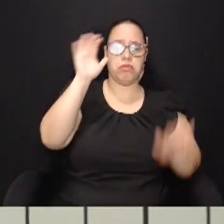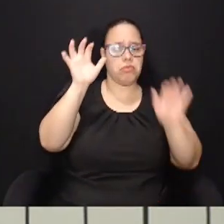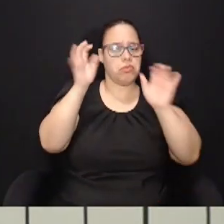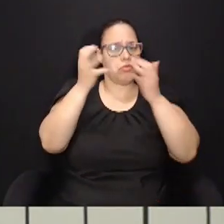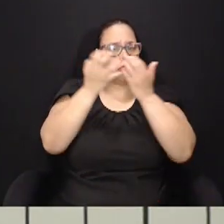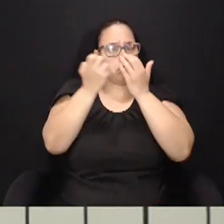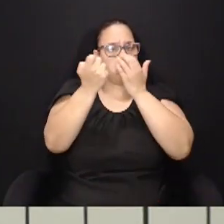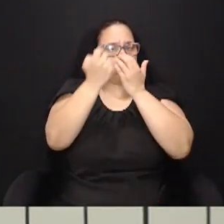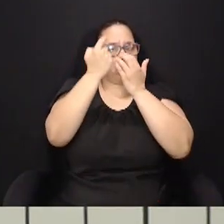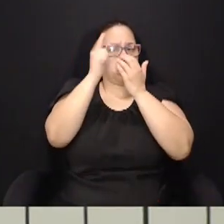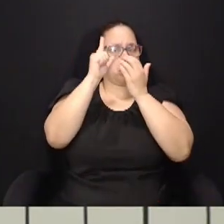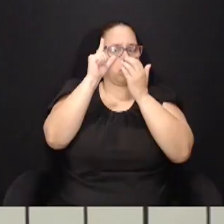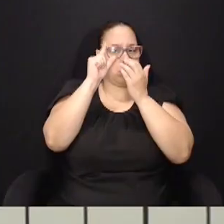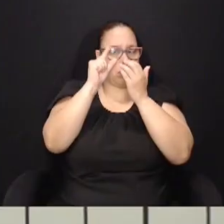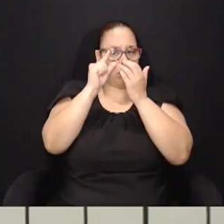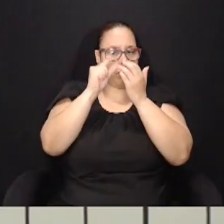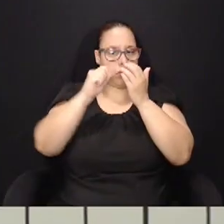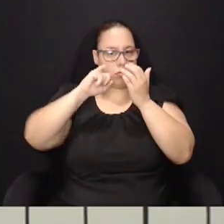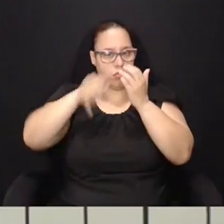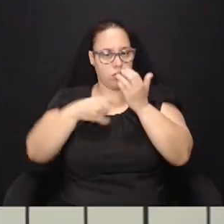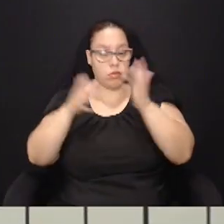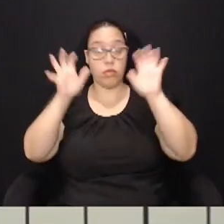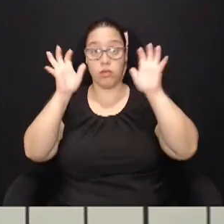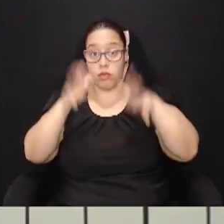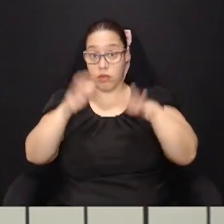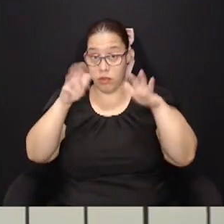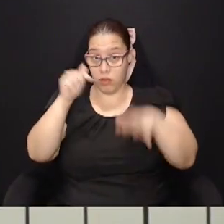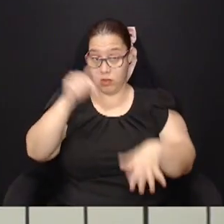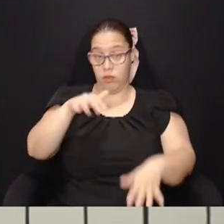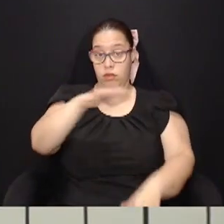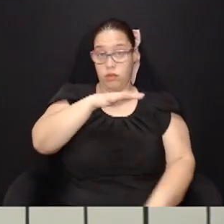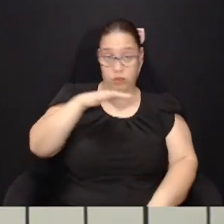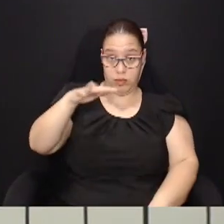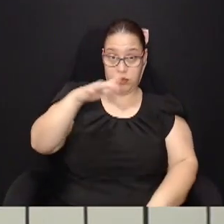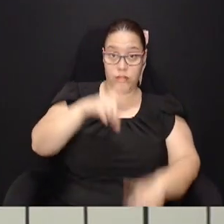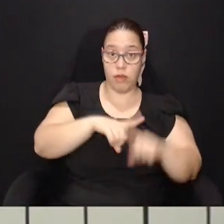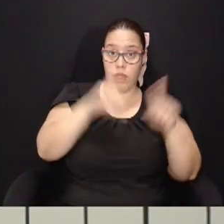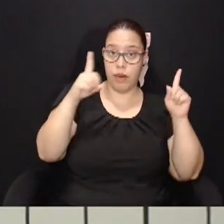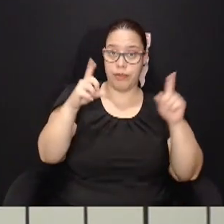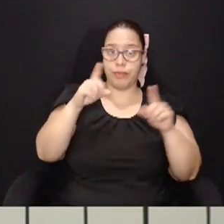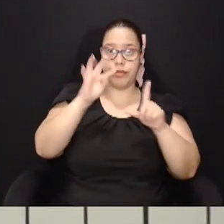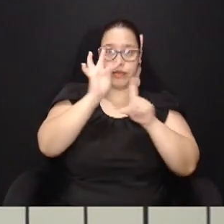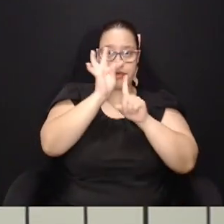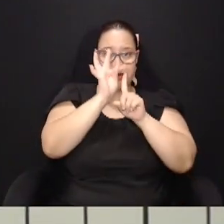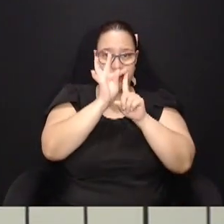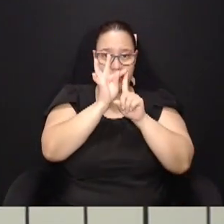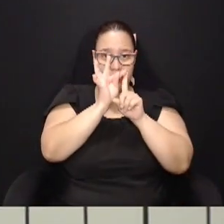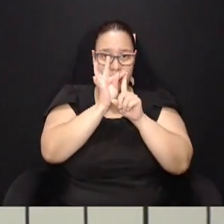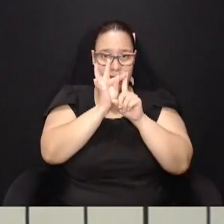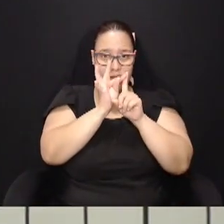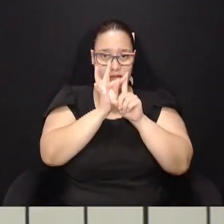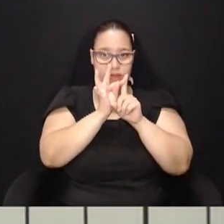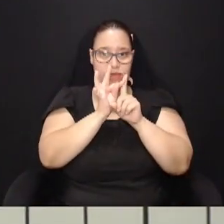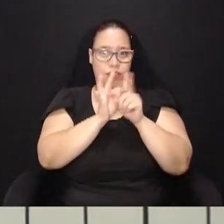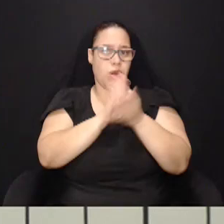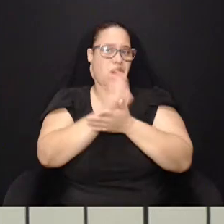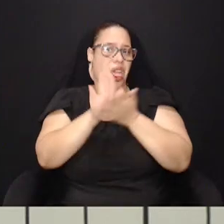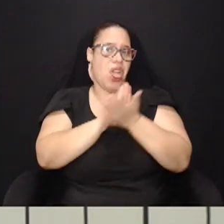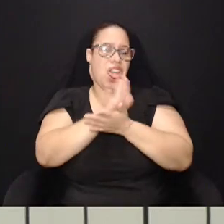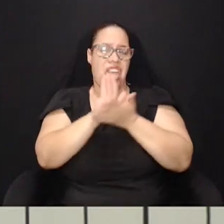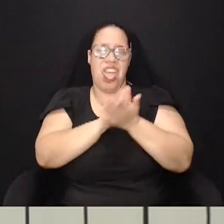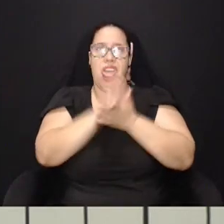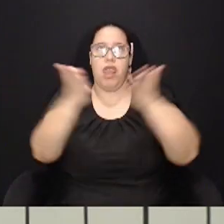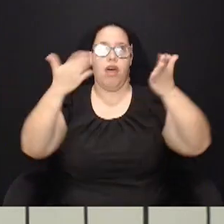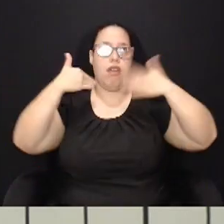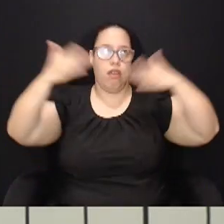diminuem as chances de chuva aqui na cidade. Mas as temperaturas ficam amenas, viu? Nada de calorão, pelo menos no início até